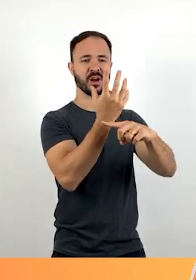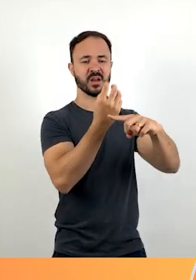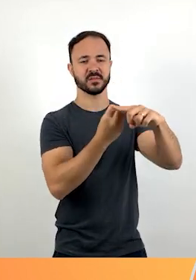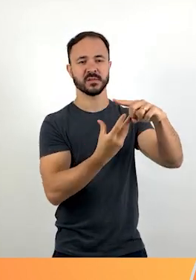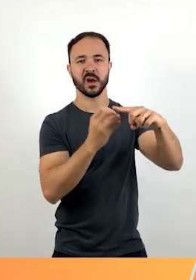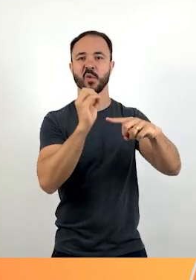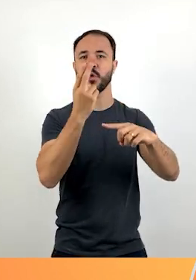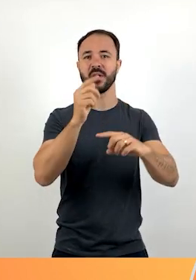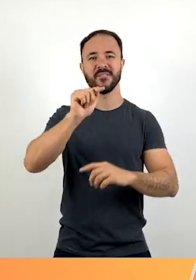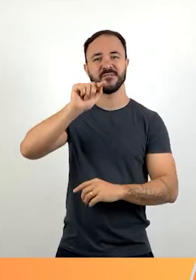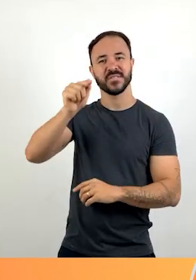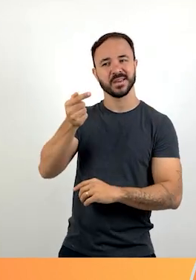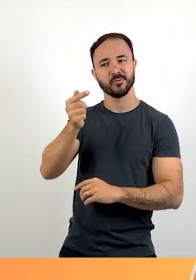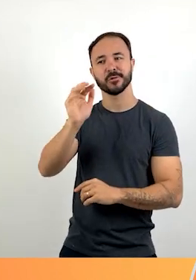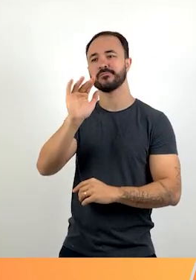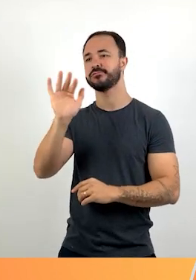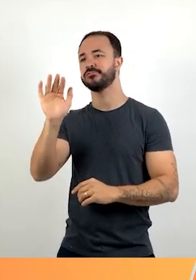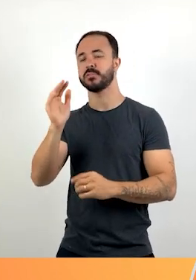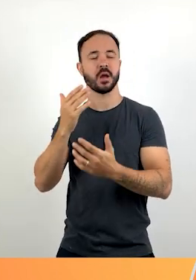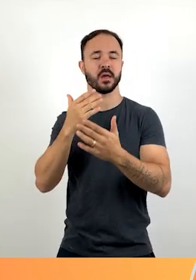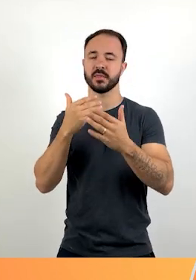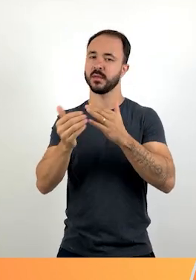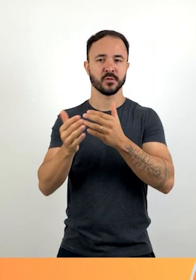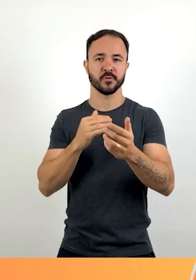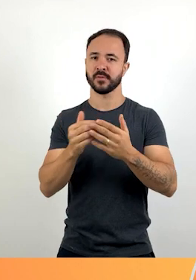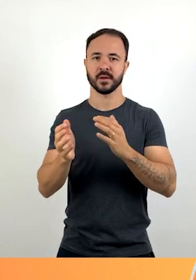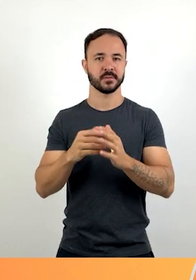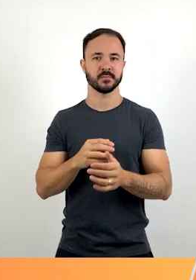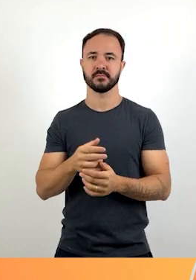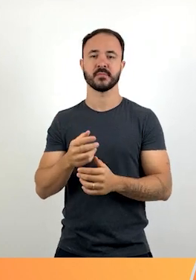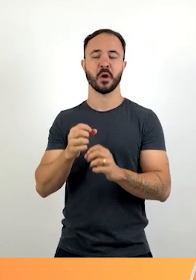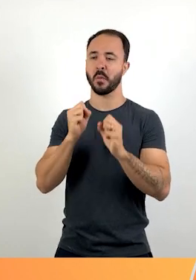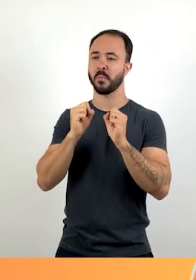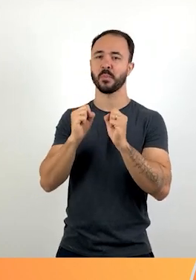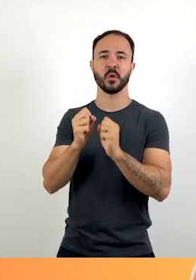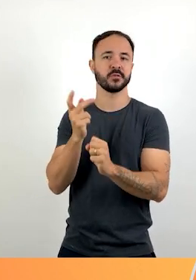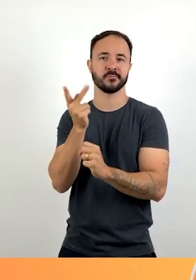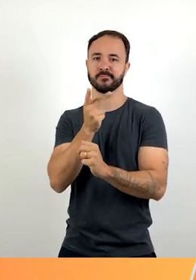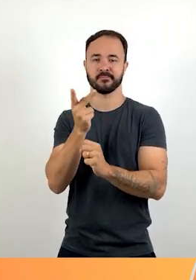decimal ou em fração, qualquer um dos dois resultados vai servir como